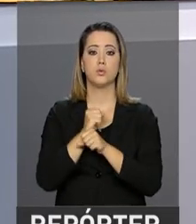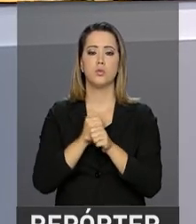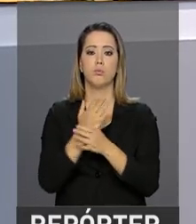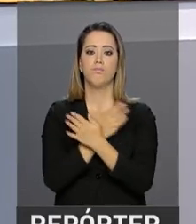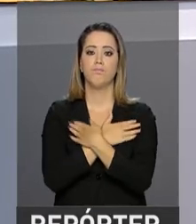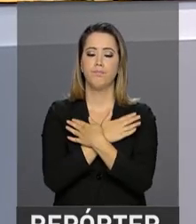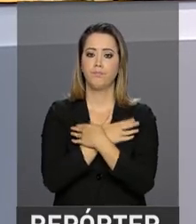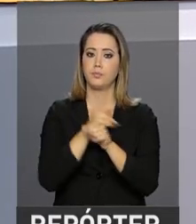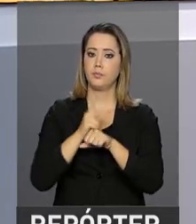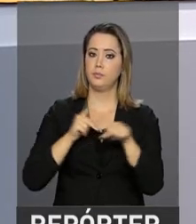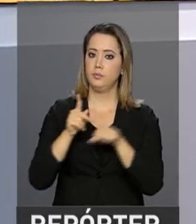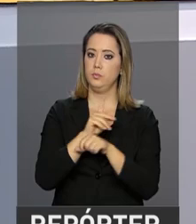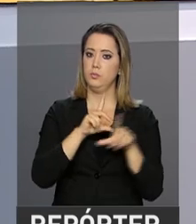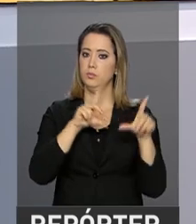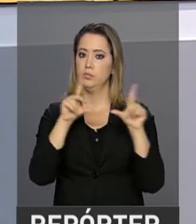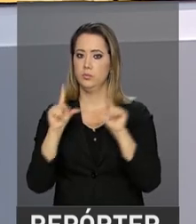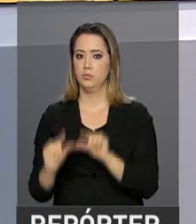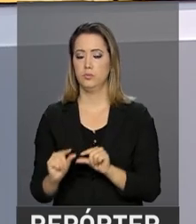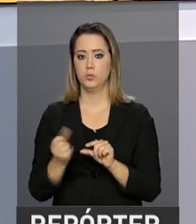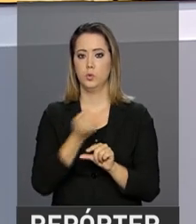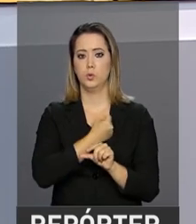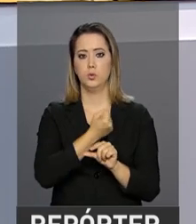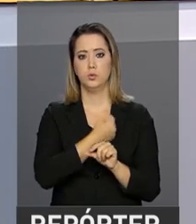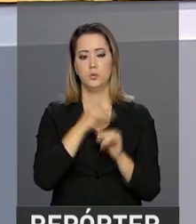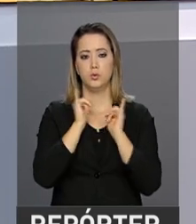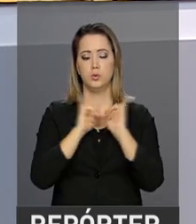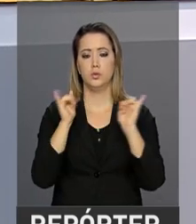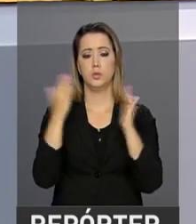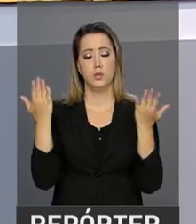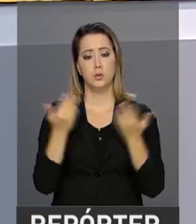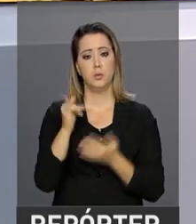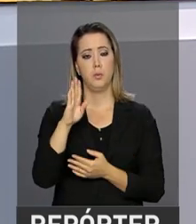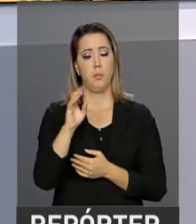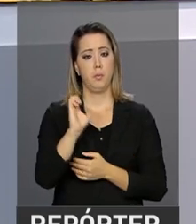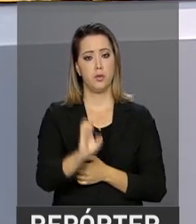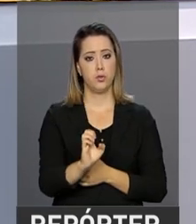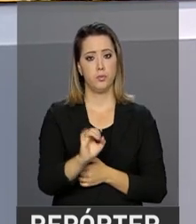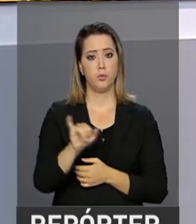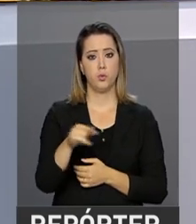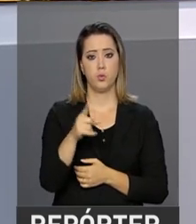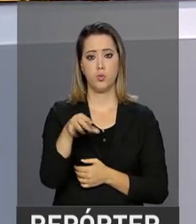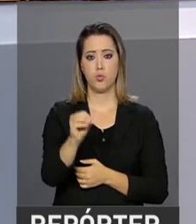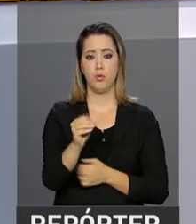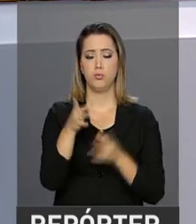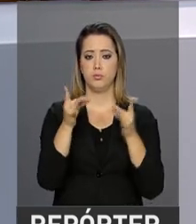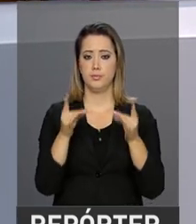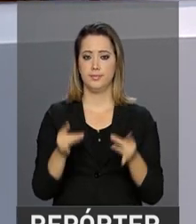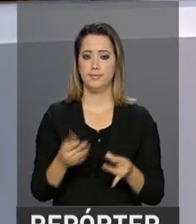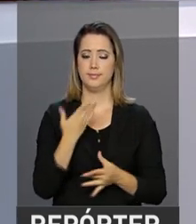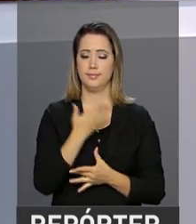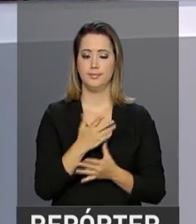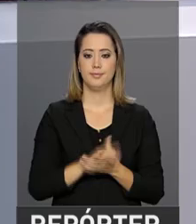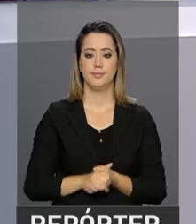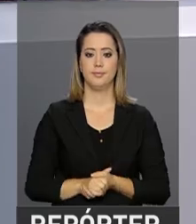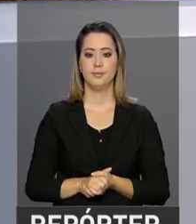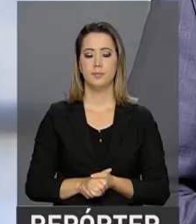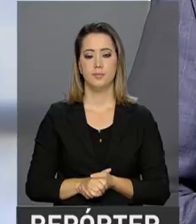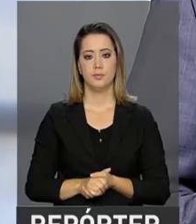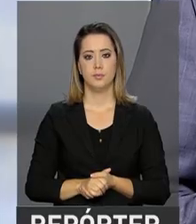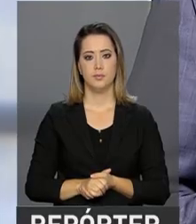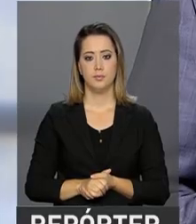de desemprego no país registrou queda os números foram divulgados hoje pela IBGE João Pedro Neto tem os